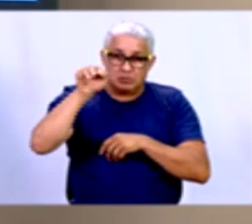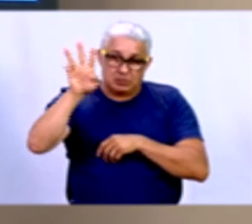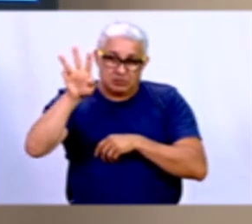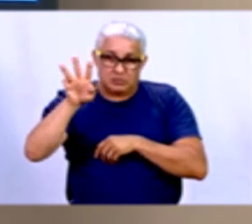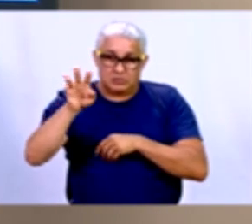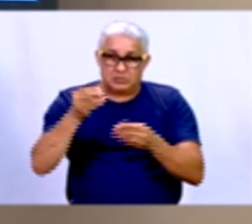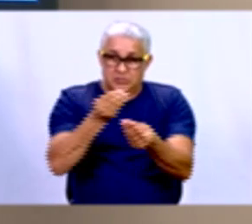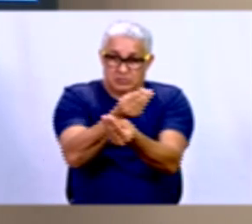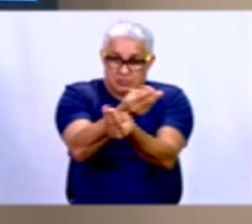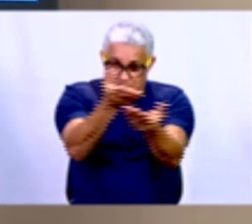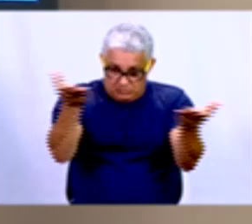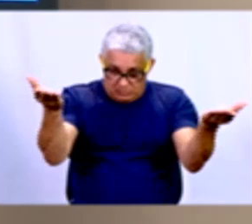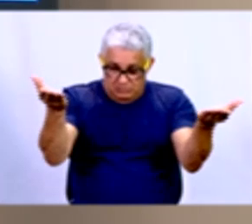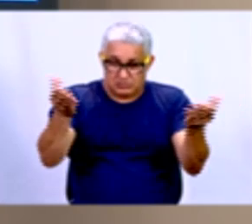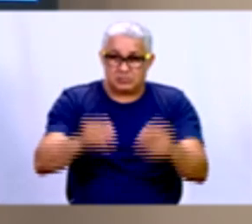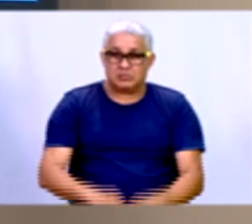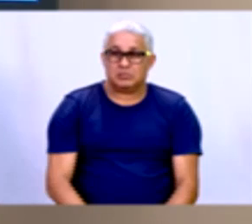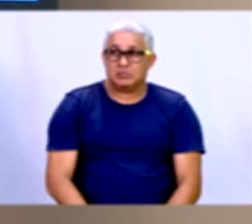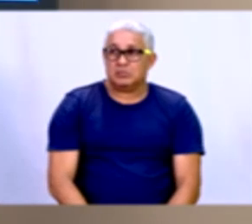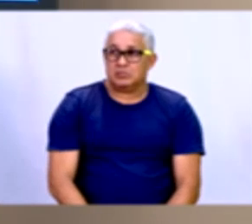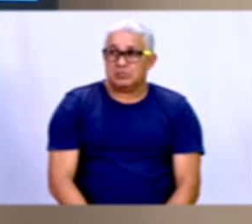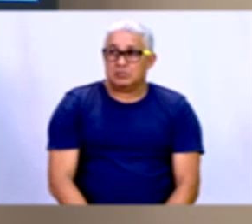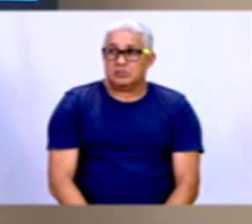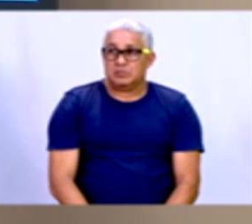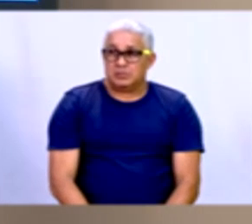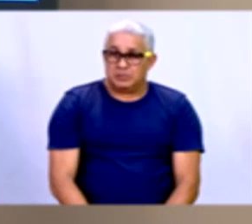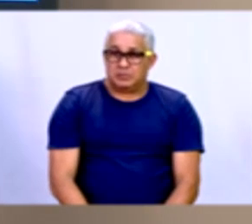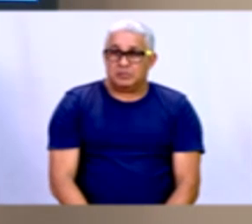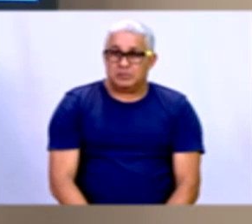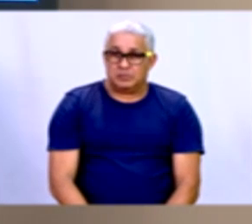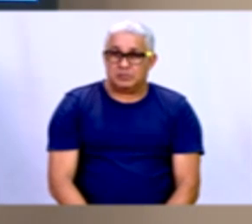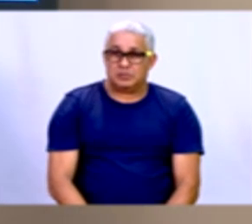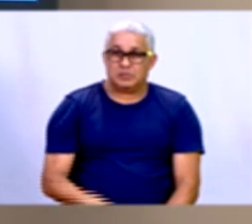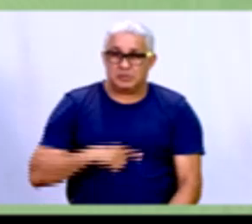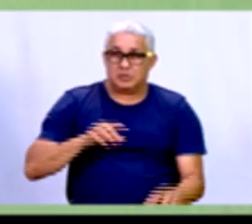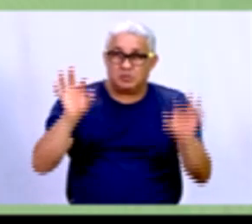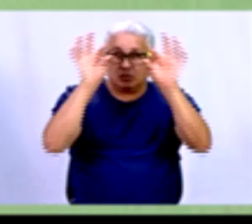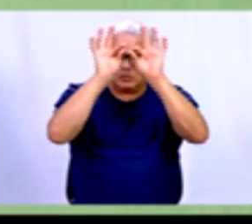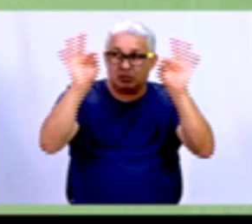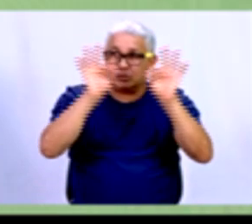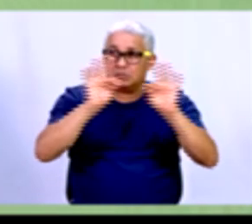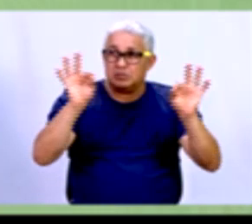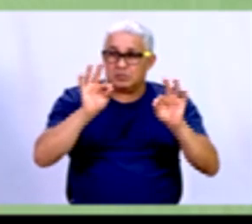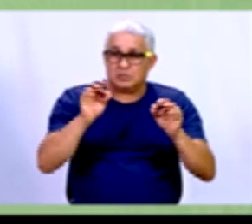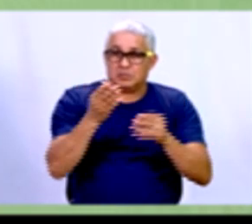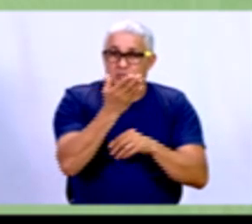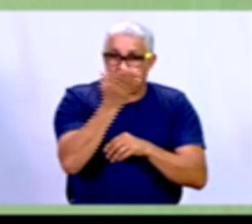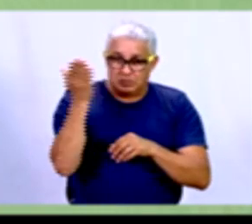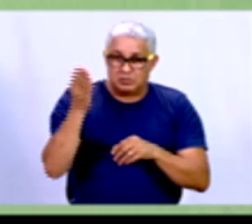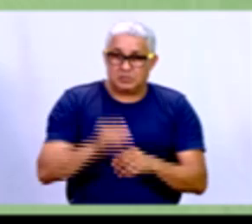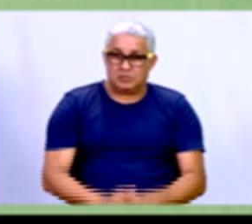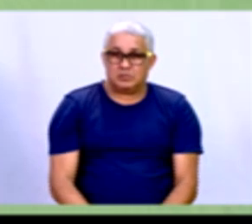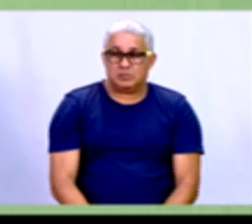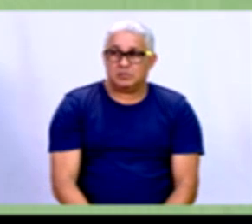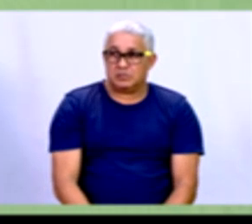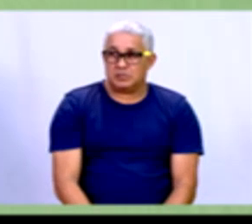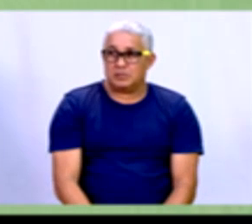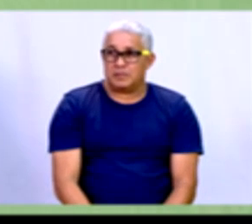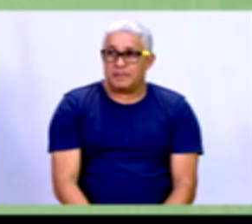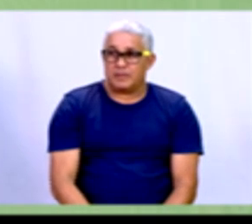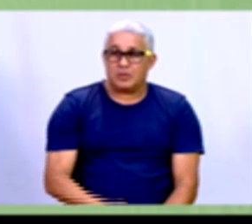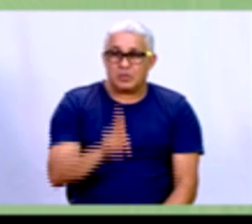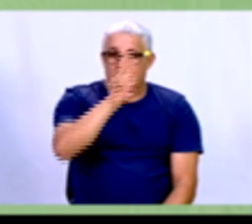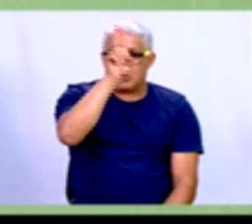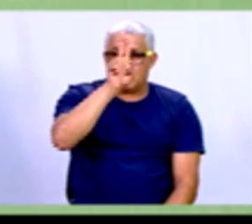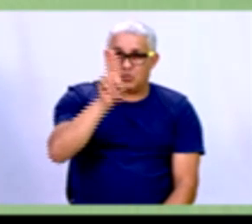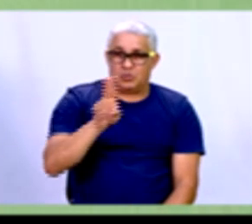sendo colocados aqui, que é o BH Serviço, o Rede File e 50 sites úteis, que